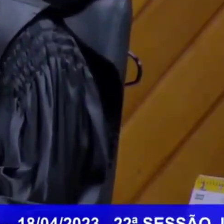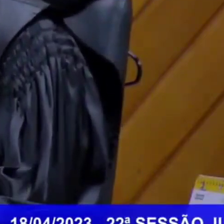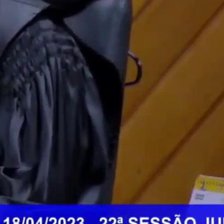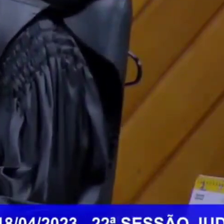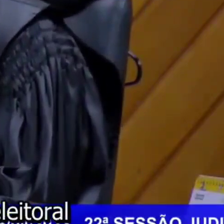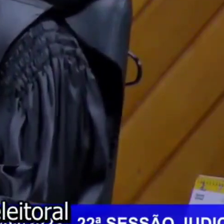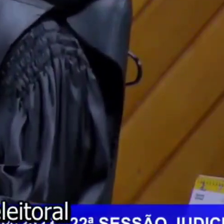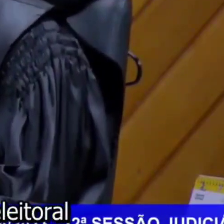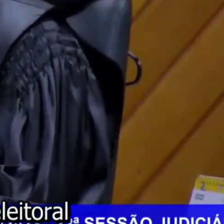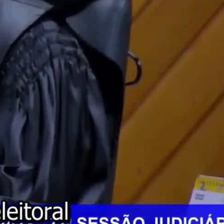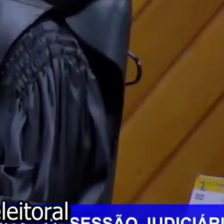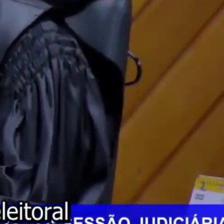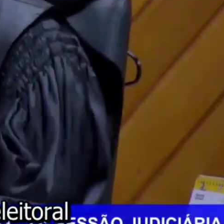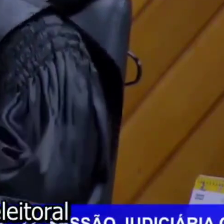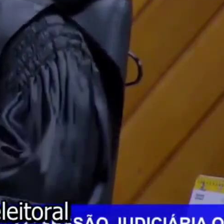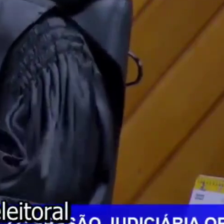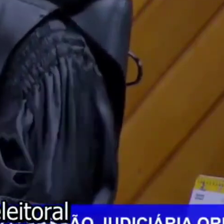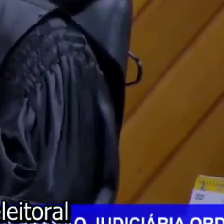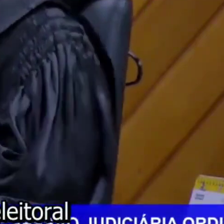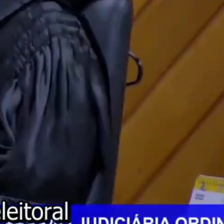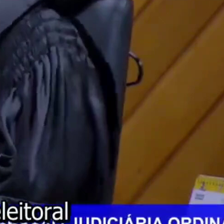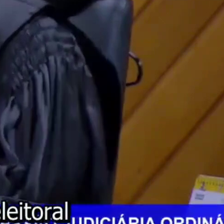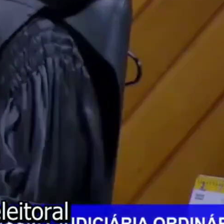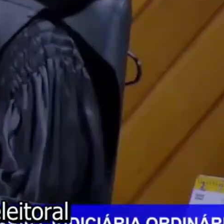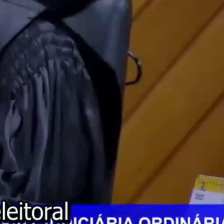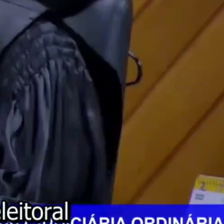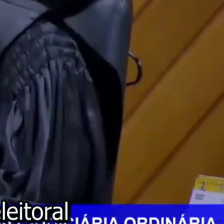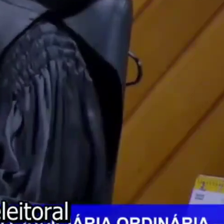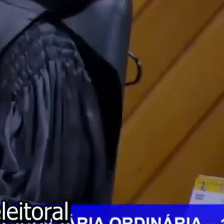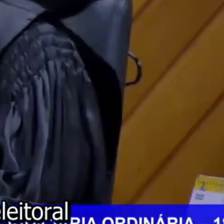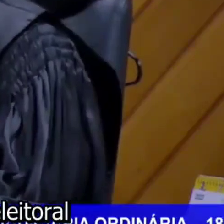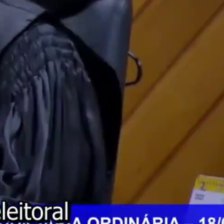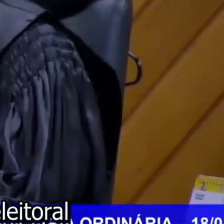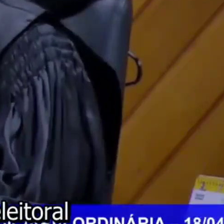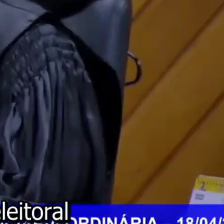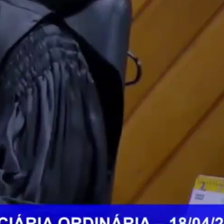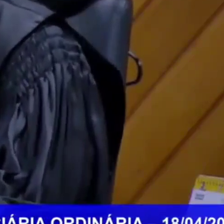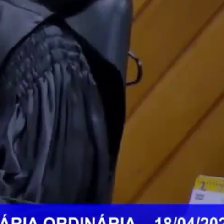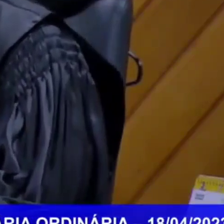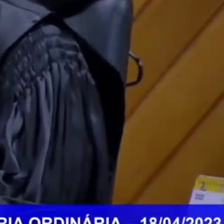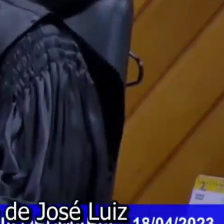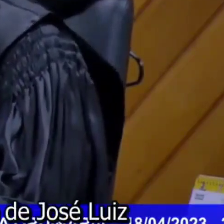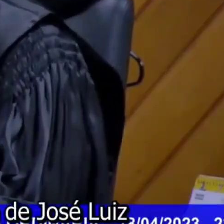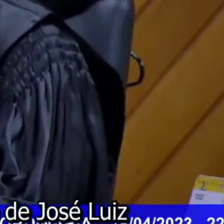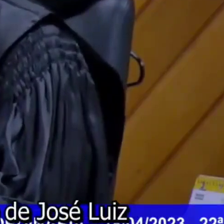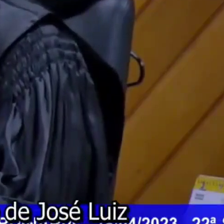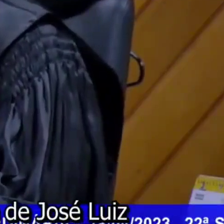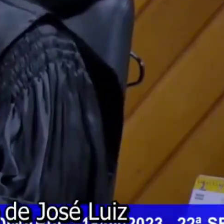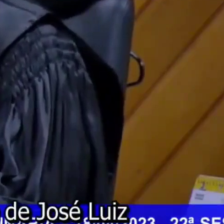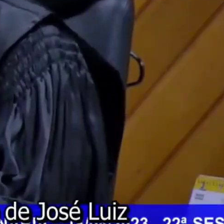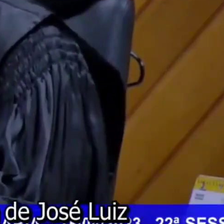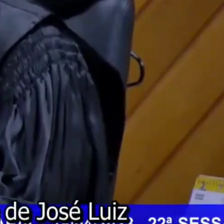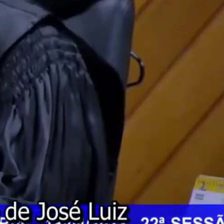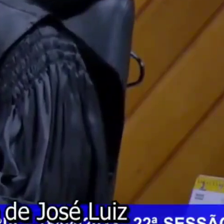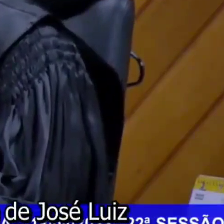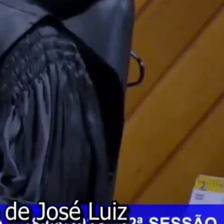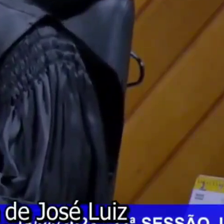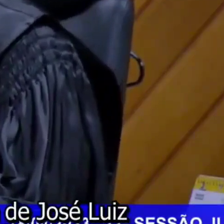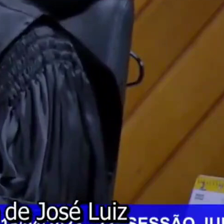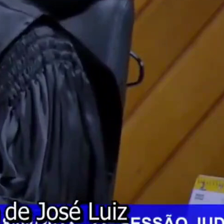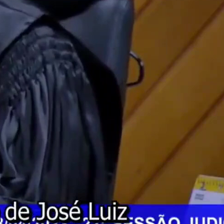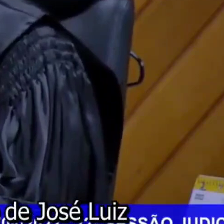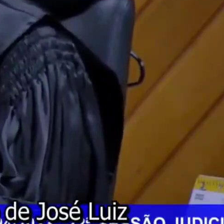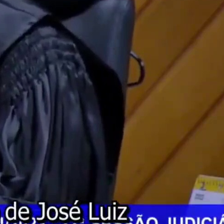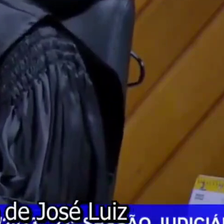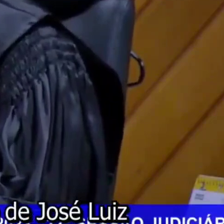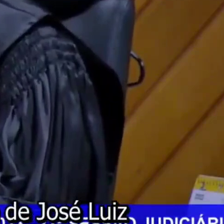sociais, trata-se aqui de uma investigação judicial eleitoral proposta por Mário Milton